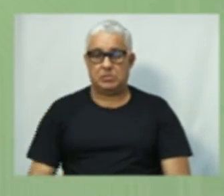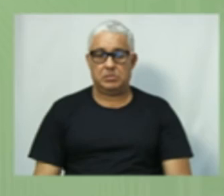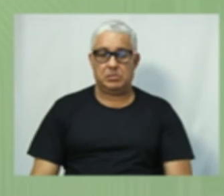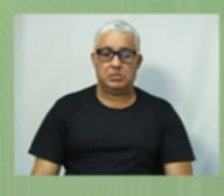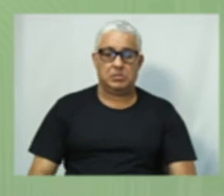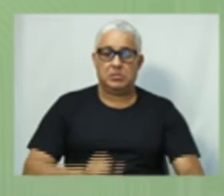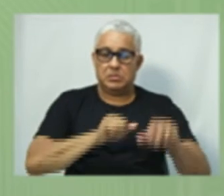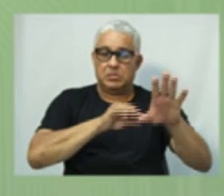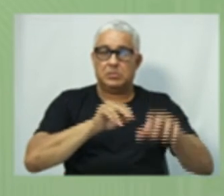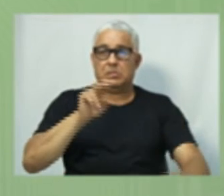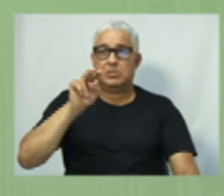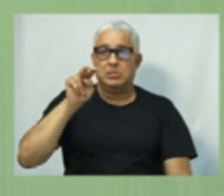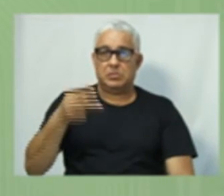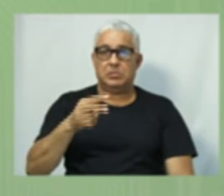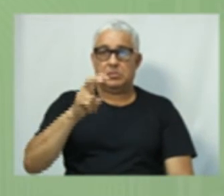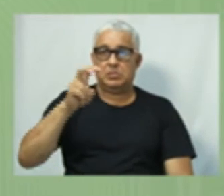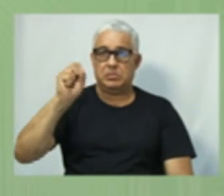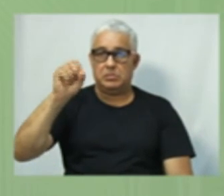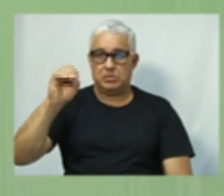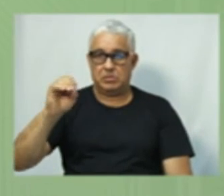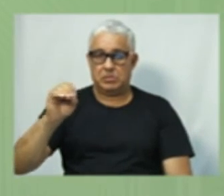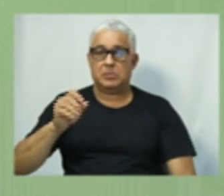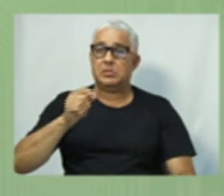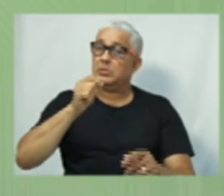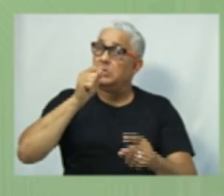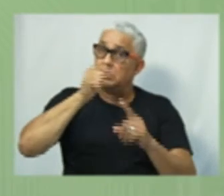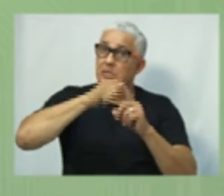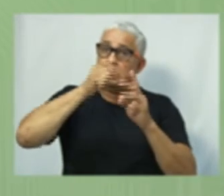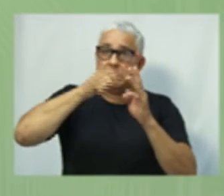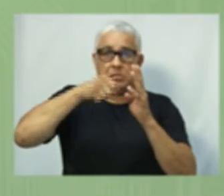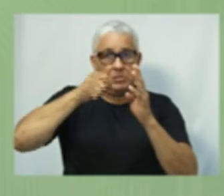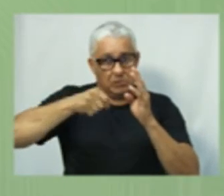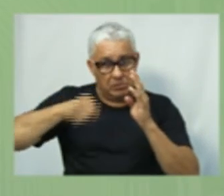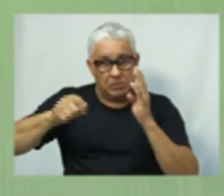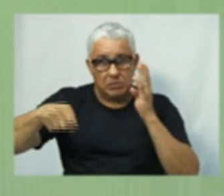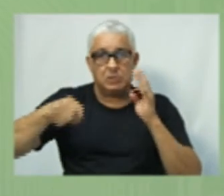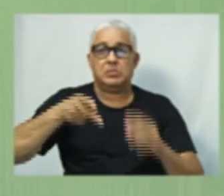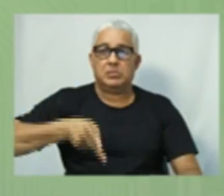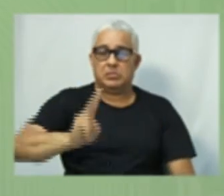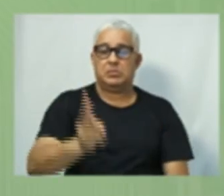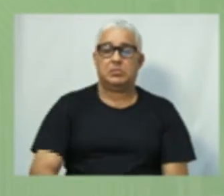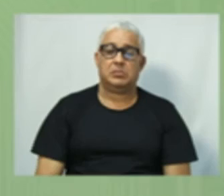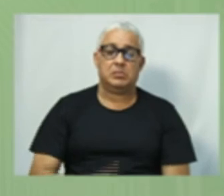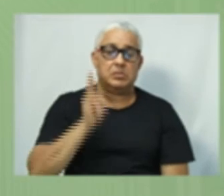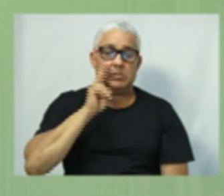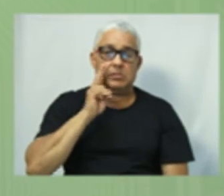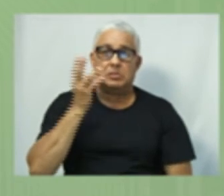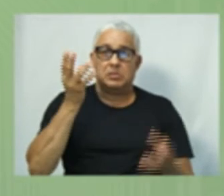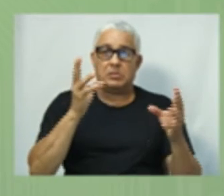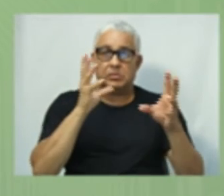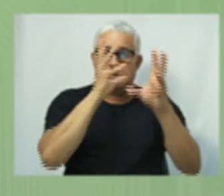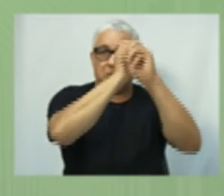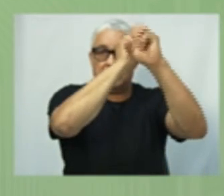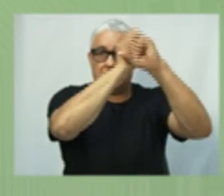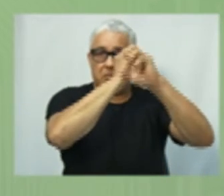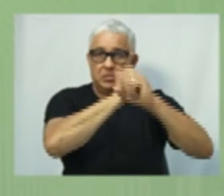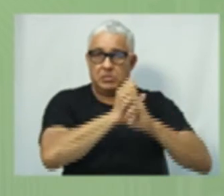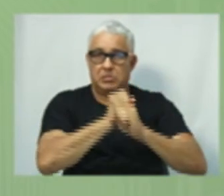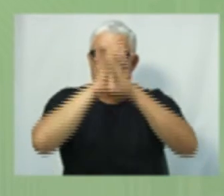2.580. Então, esse é aquele mensal que já tínhamos visto, né? Só lembrando, pegamos o valor de cada mês, fazemos o